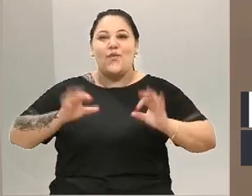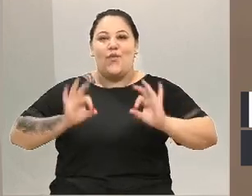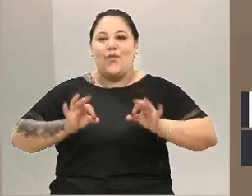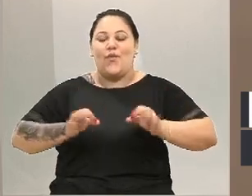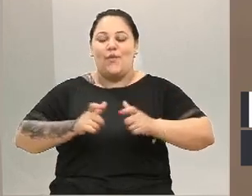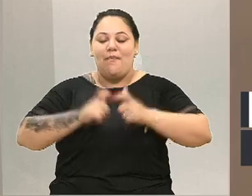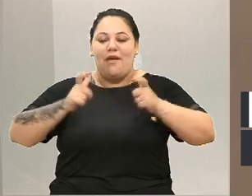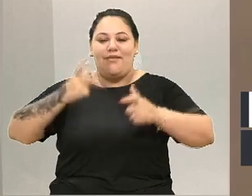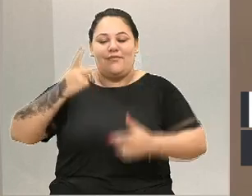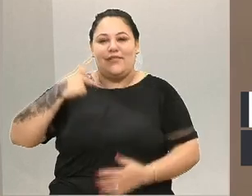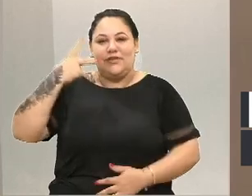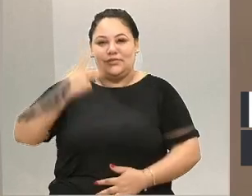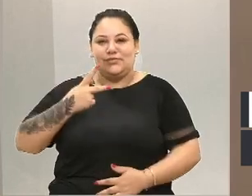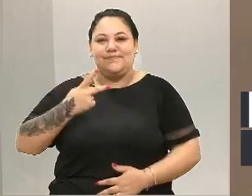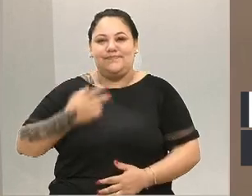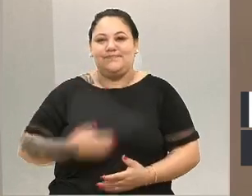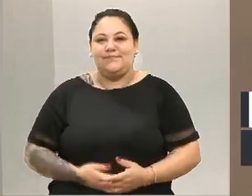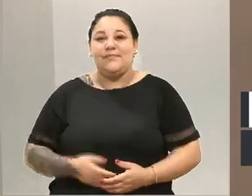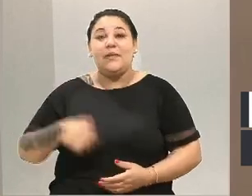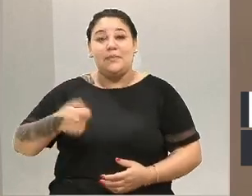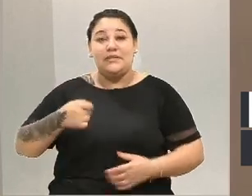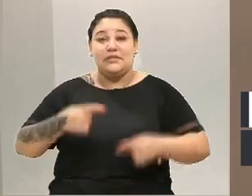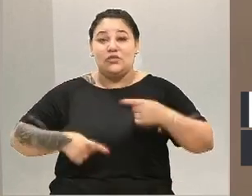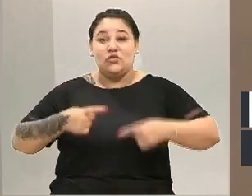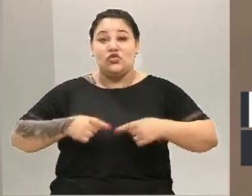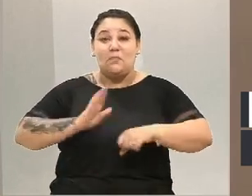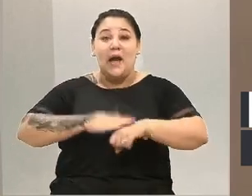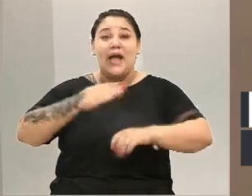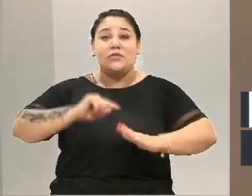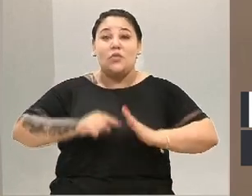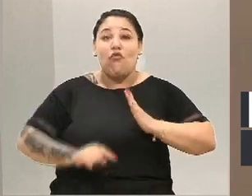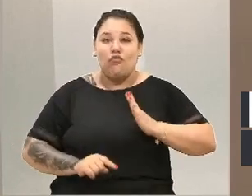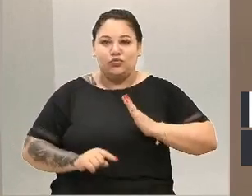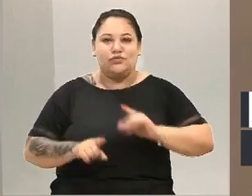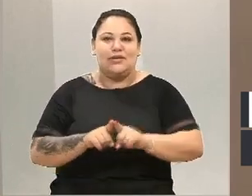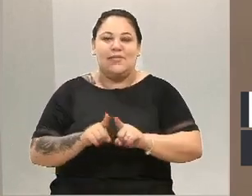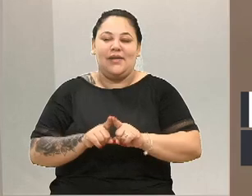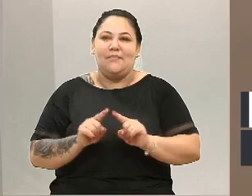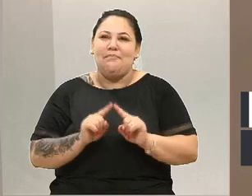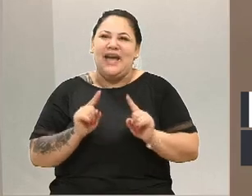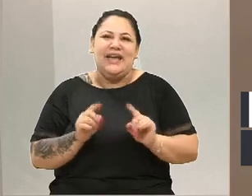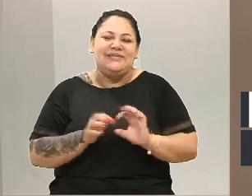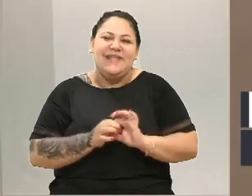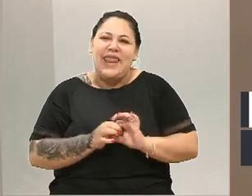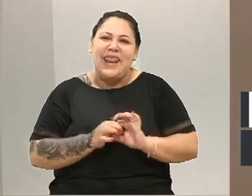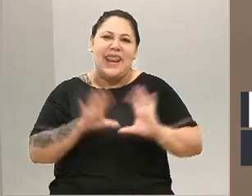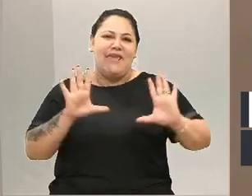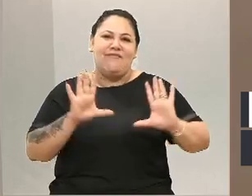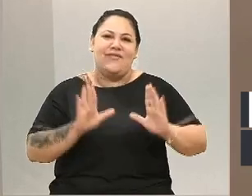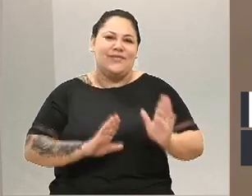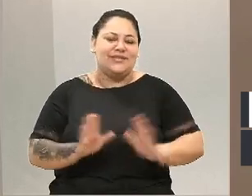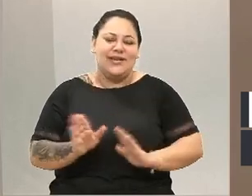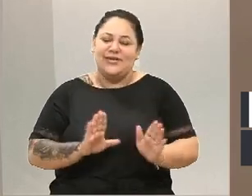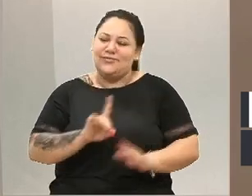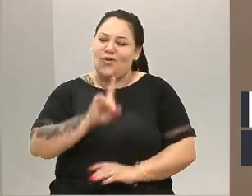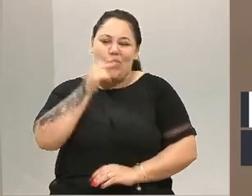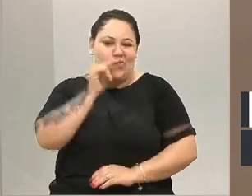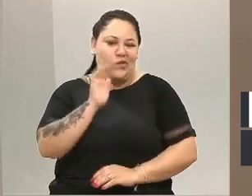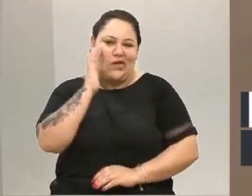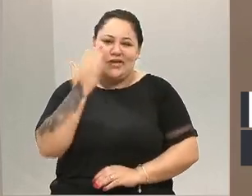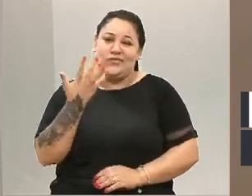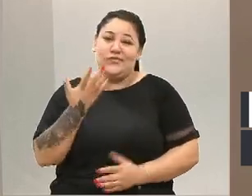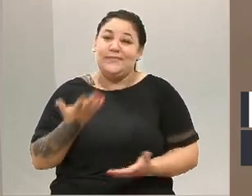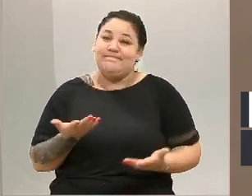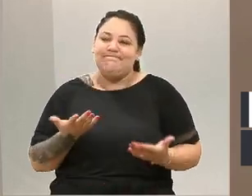vereadores aqui que tem que se discutir. Mas deixar livre, eu acho que não vamos ter uma solução, vai ter que ser meio